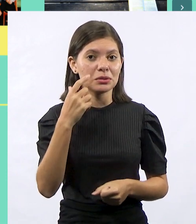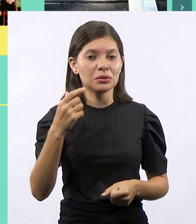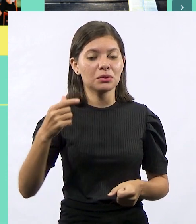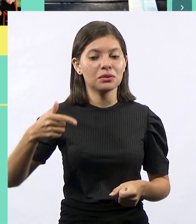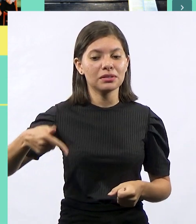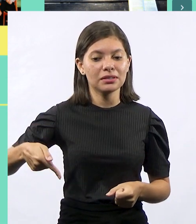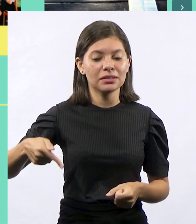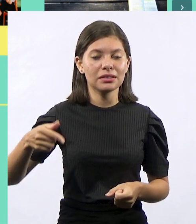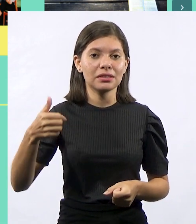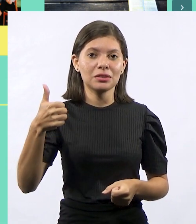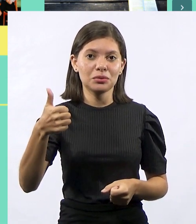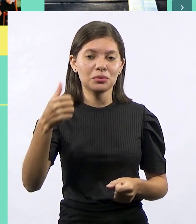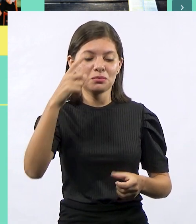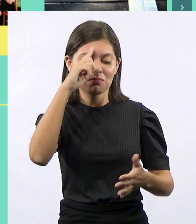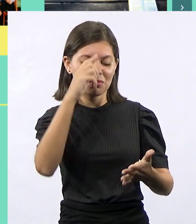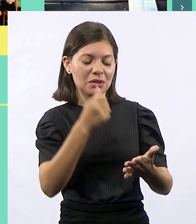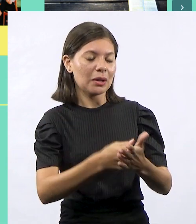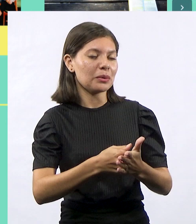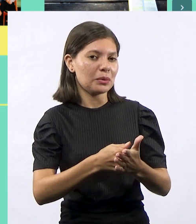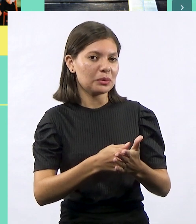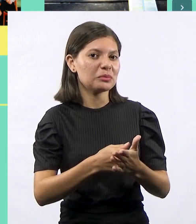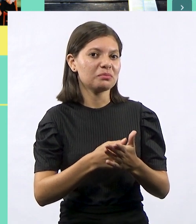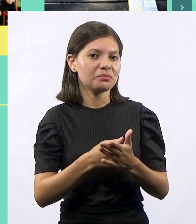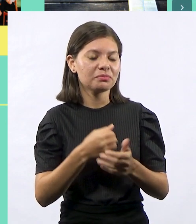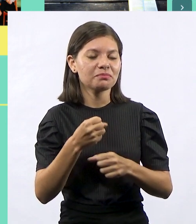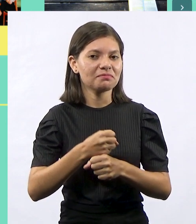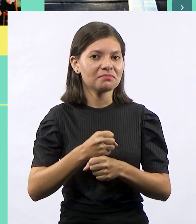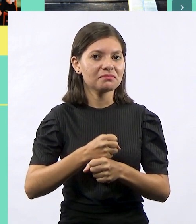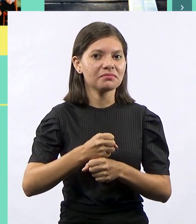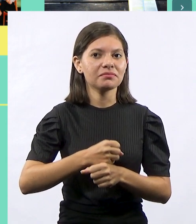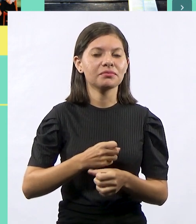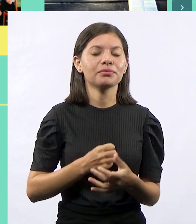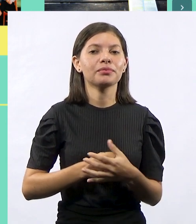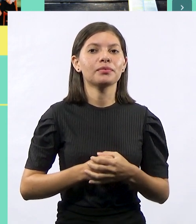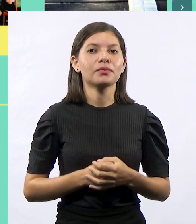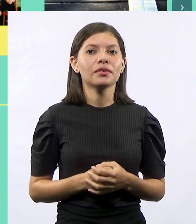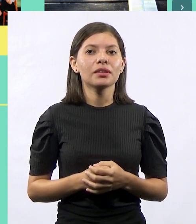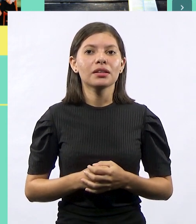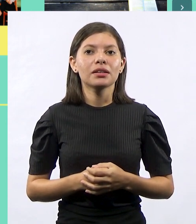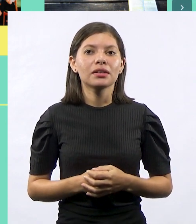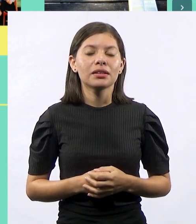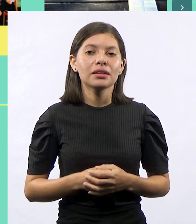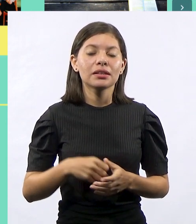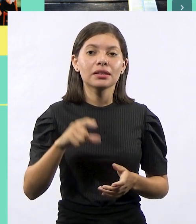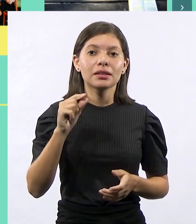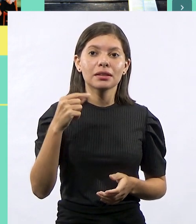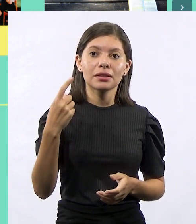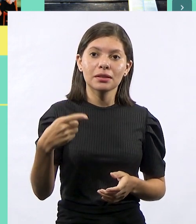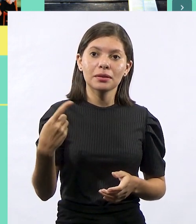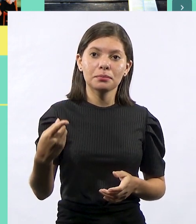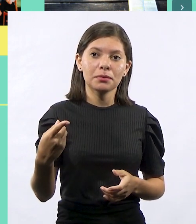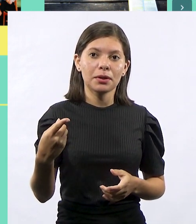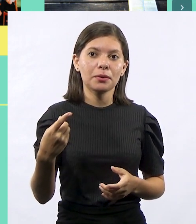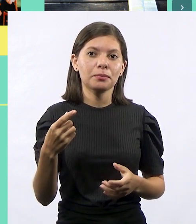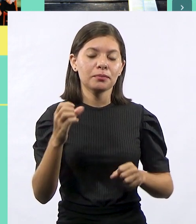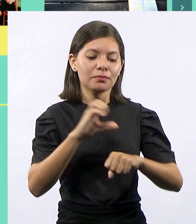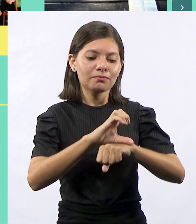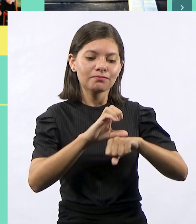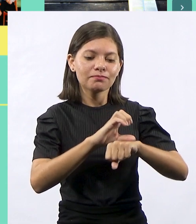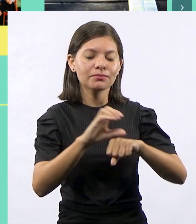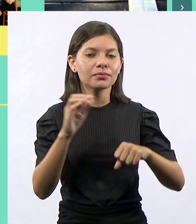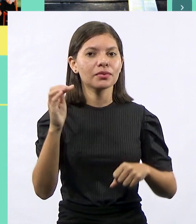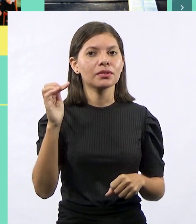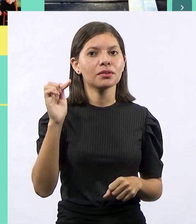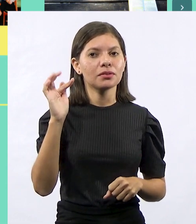fica obrigatório. Depois, em 88, a gente tem a Constituição Federal, que vai, né, a